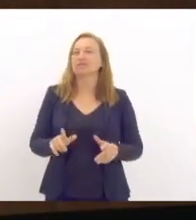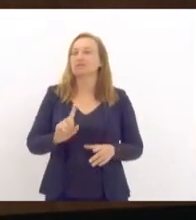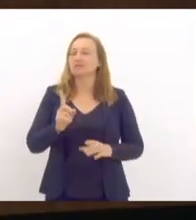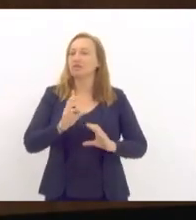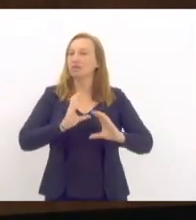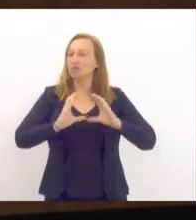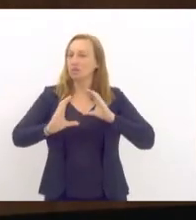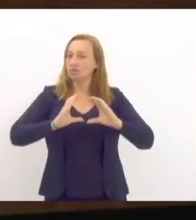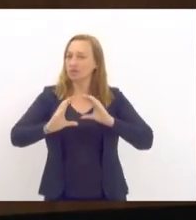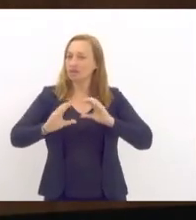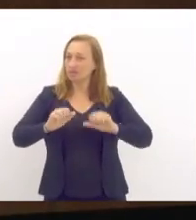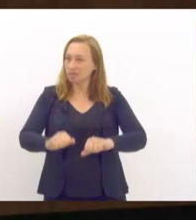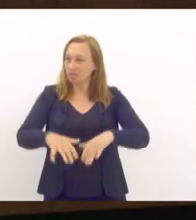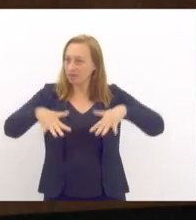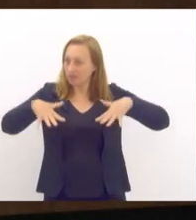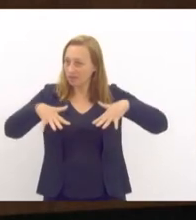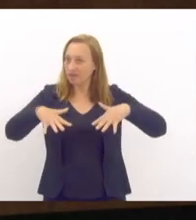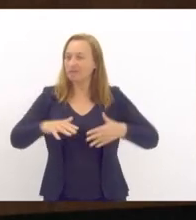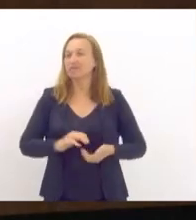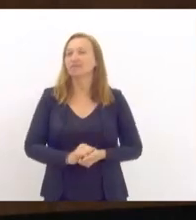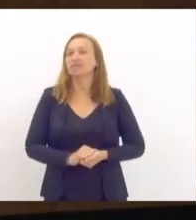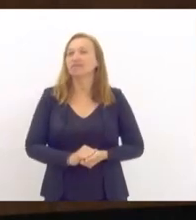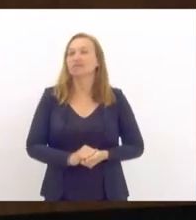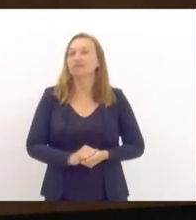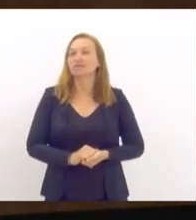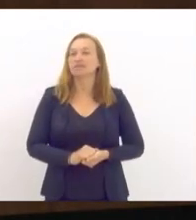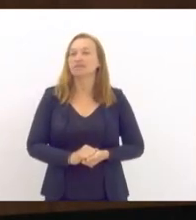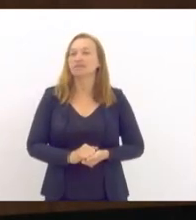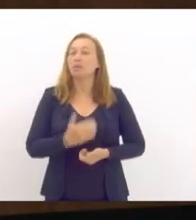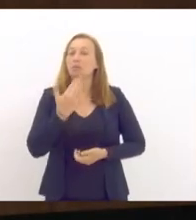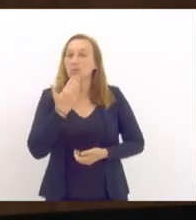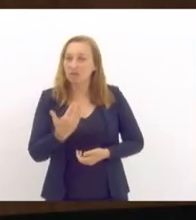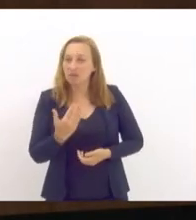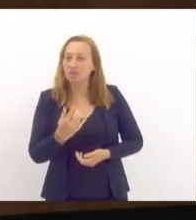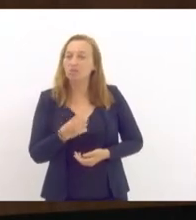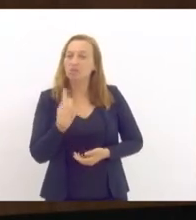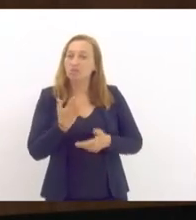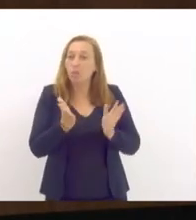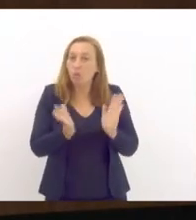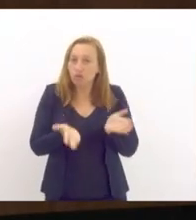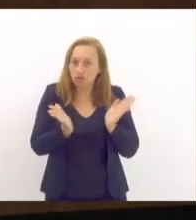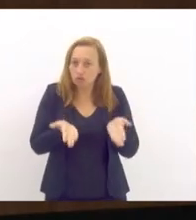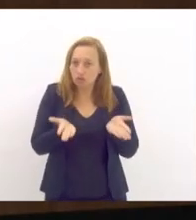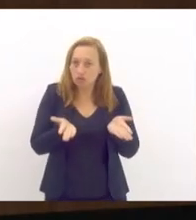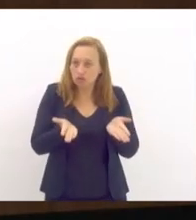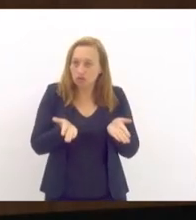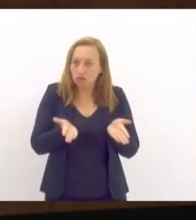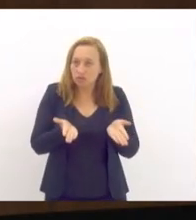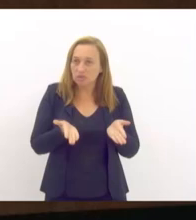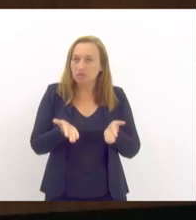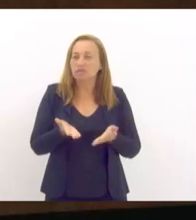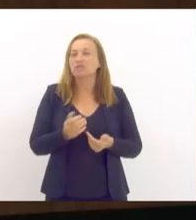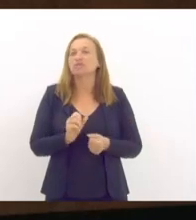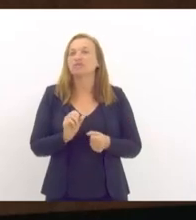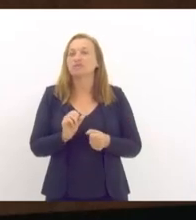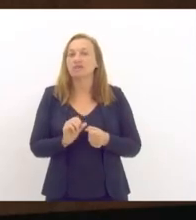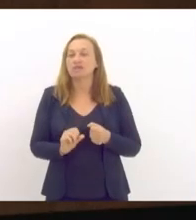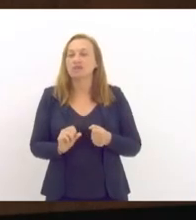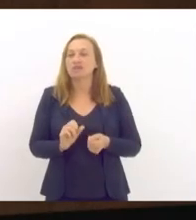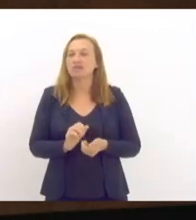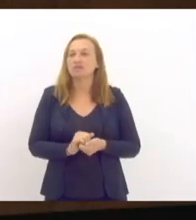comunicarmos ao plenário por nossa solicitação hoje nós estaremos fazendo